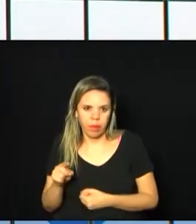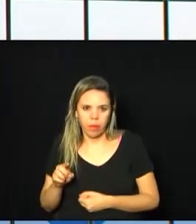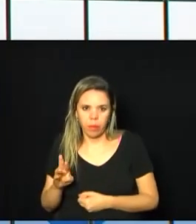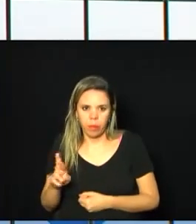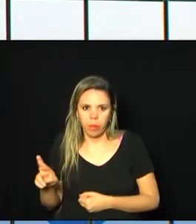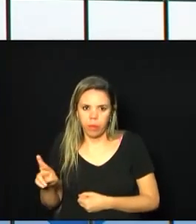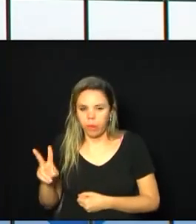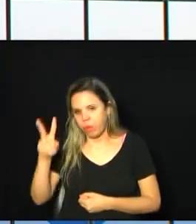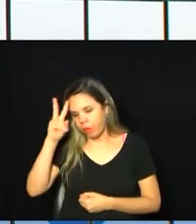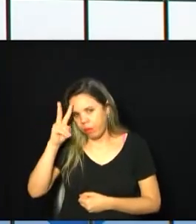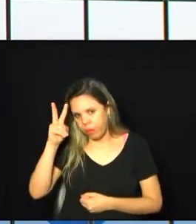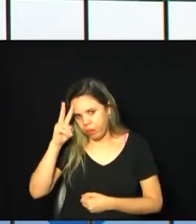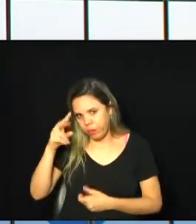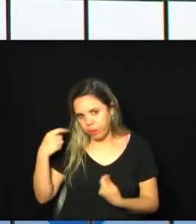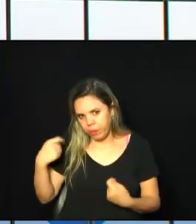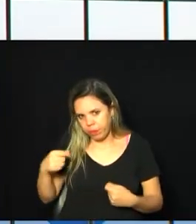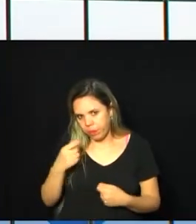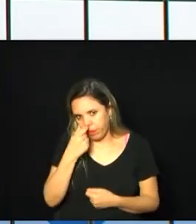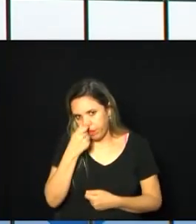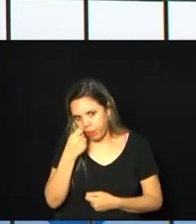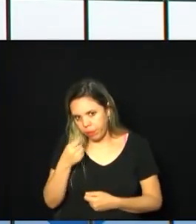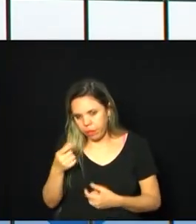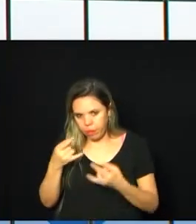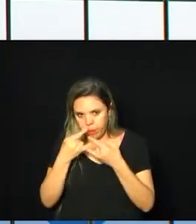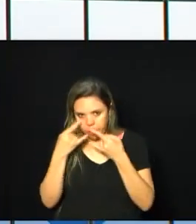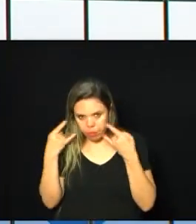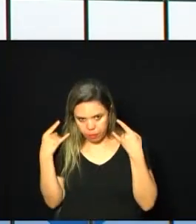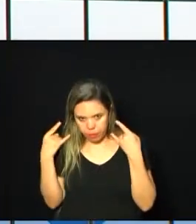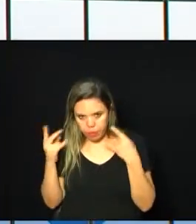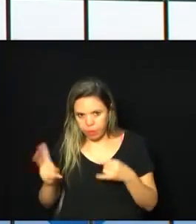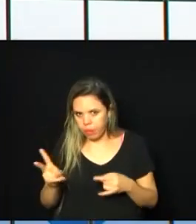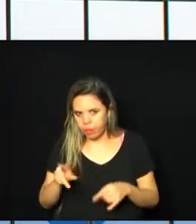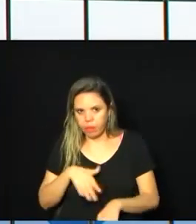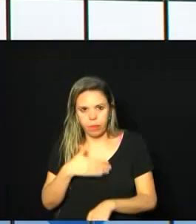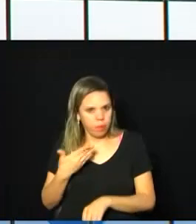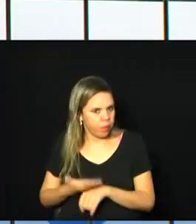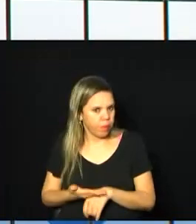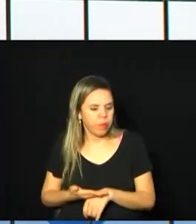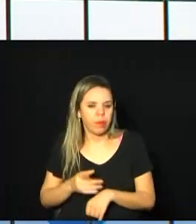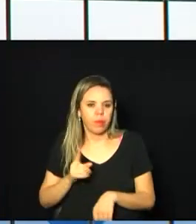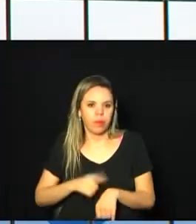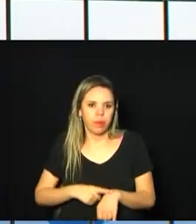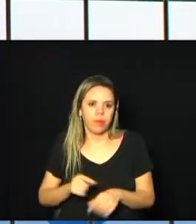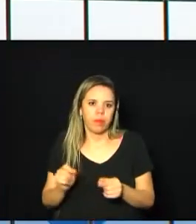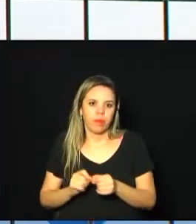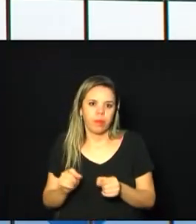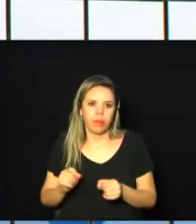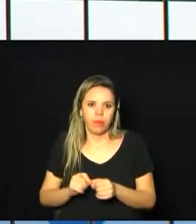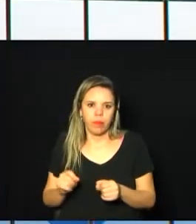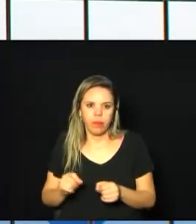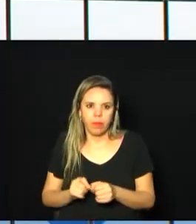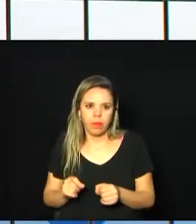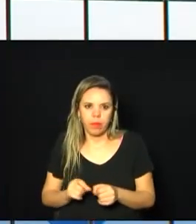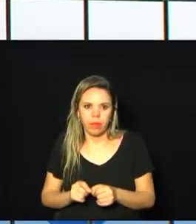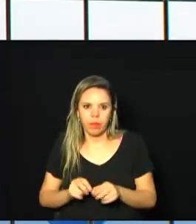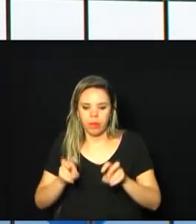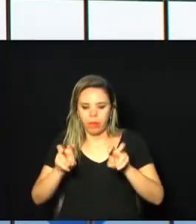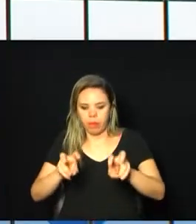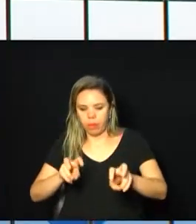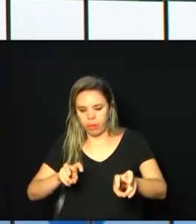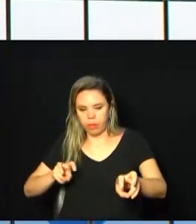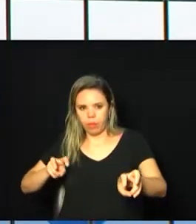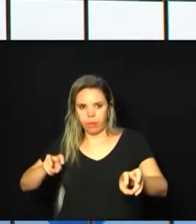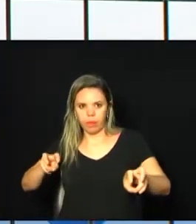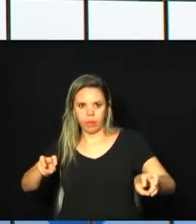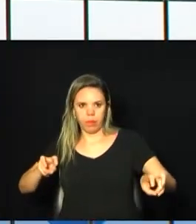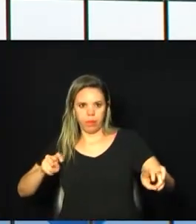conveste.unicamp.br. Lembrando que é preciso usar máscara o tempo todo e também será feito aí a colocação das carteiras